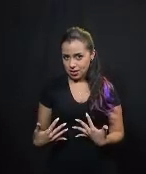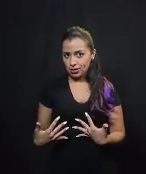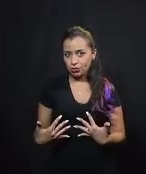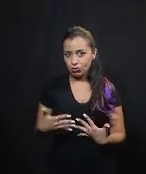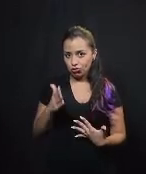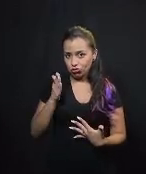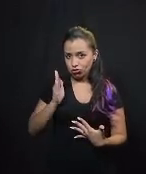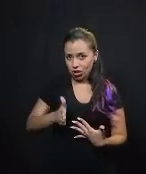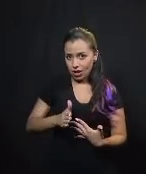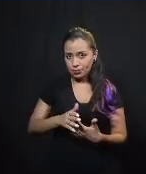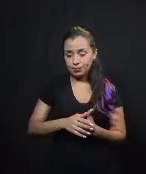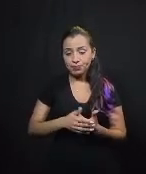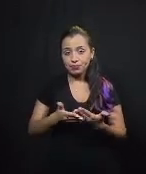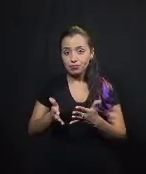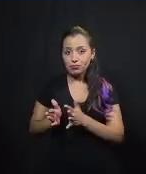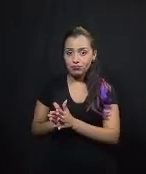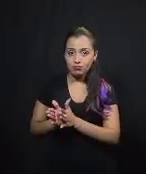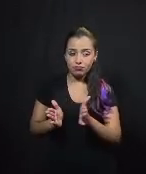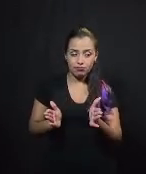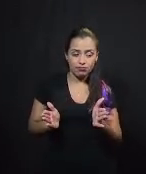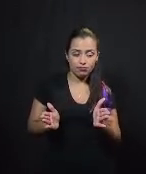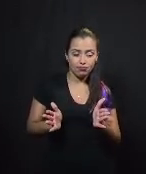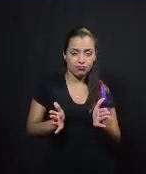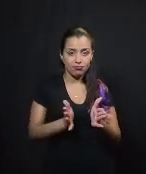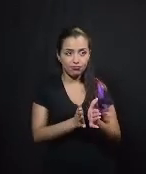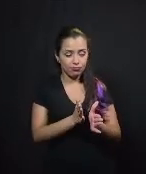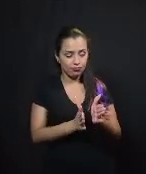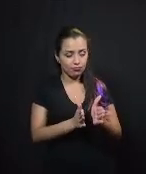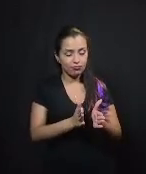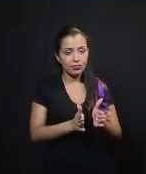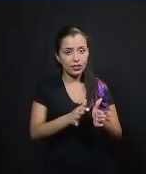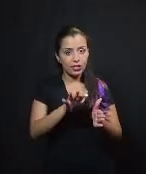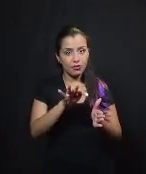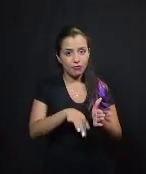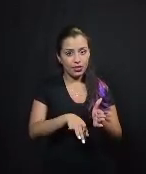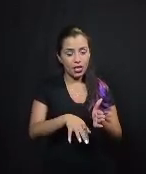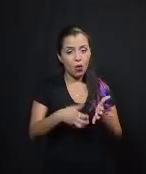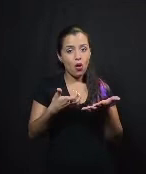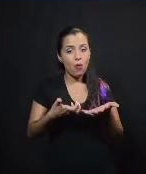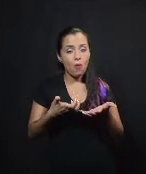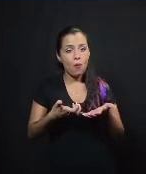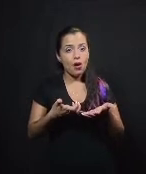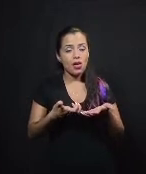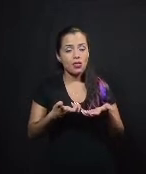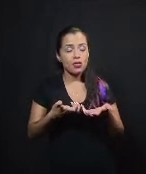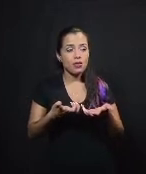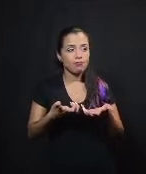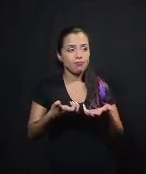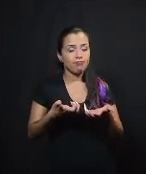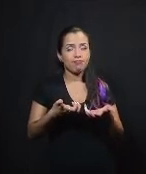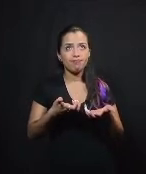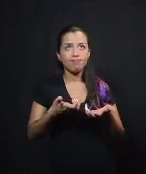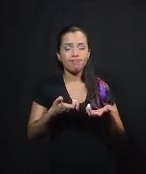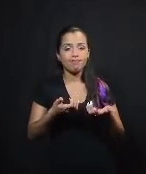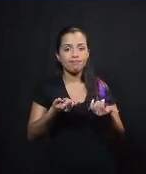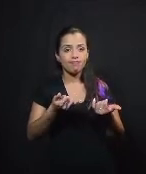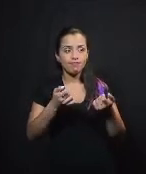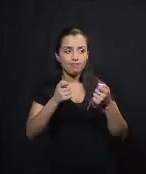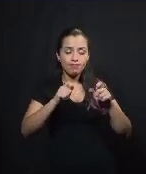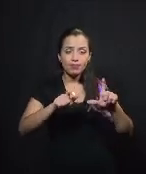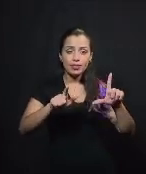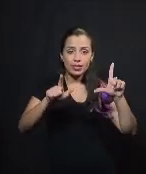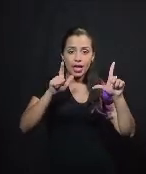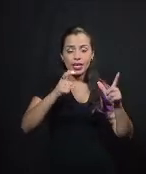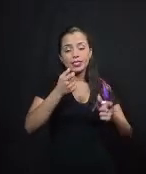nesse final, eu faria algumas considerações sobre as razões pelas quais